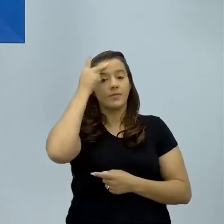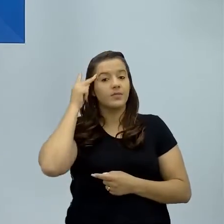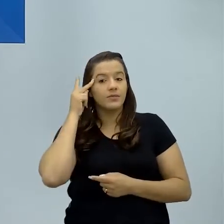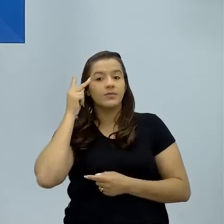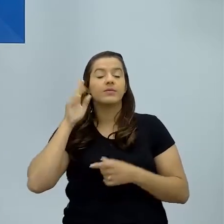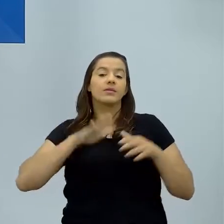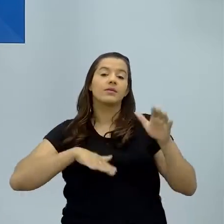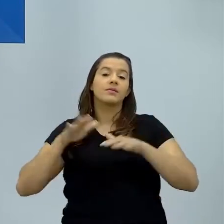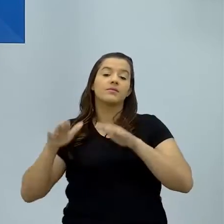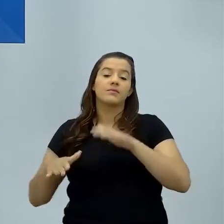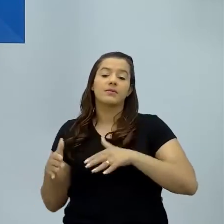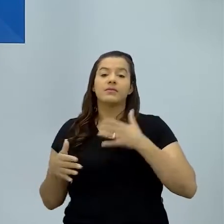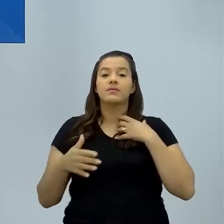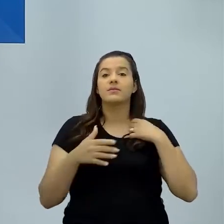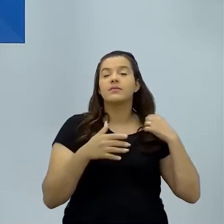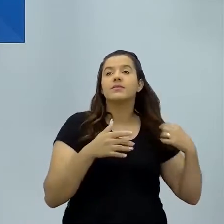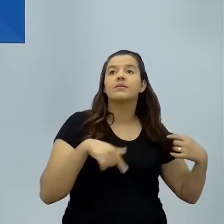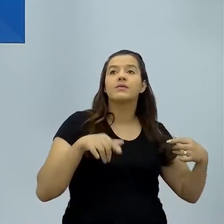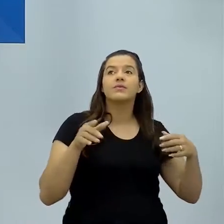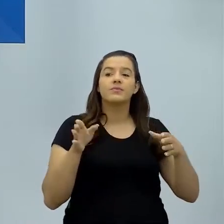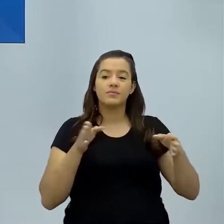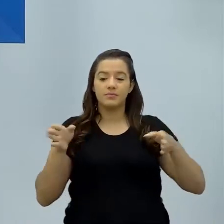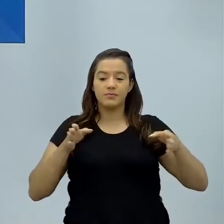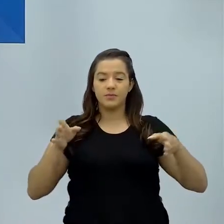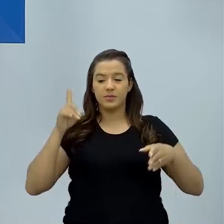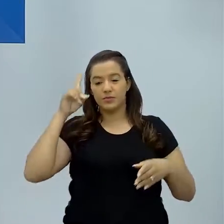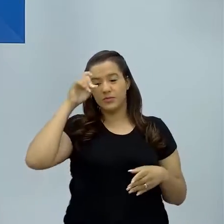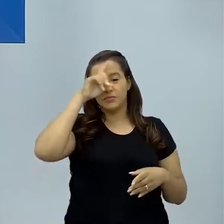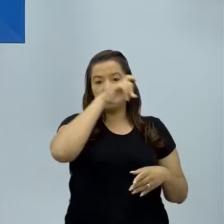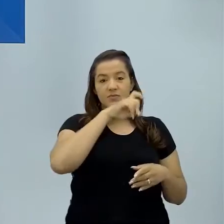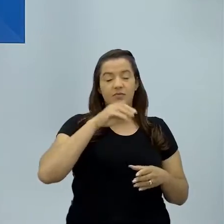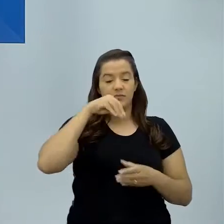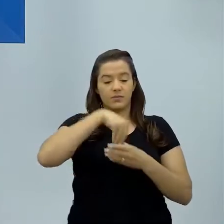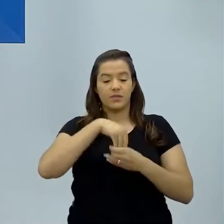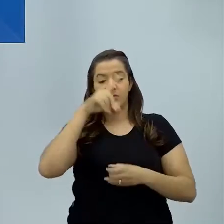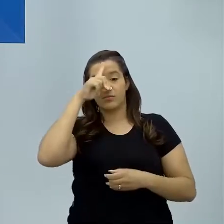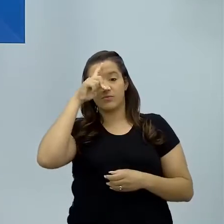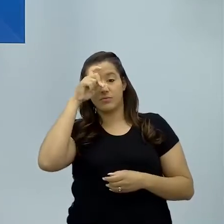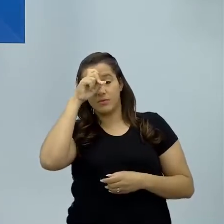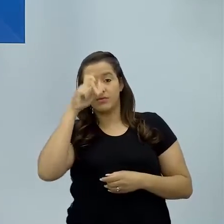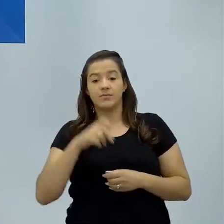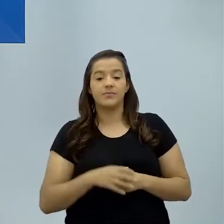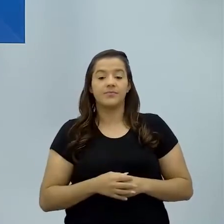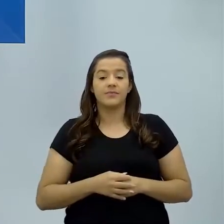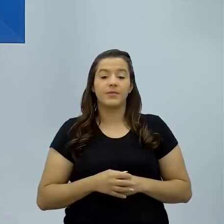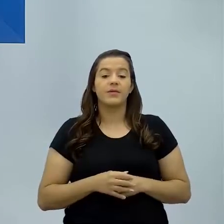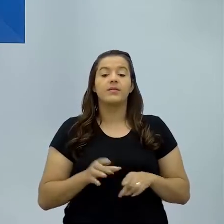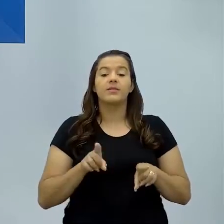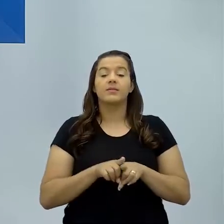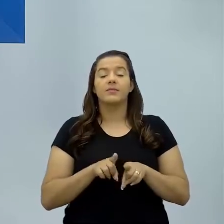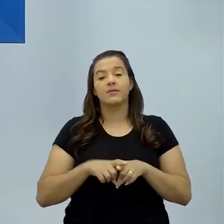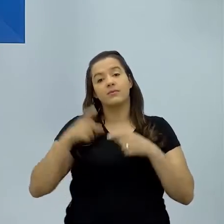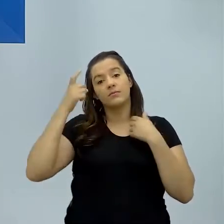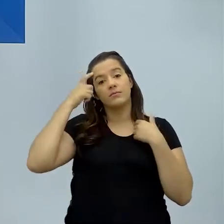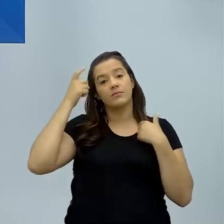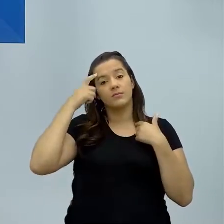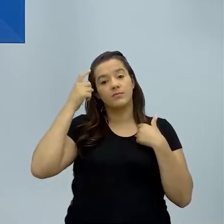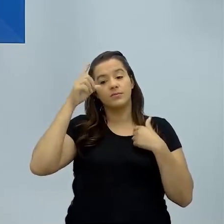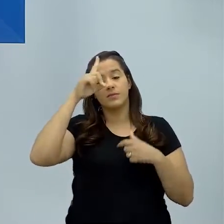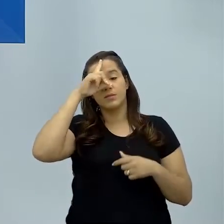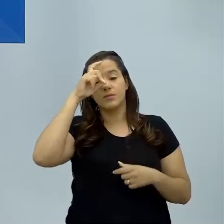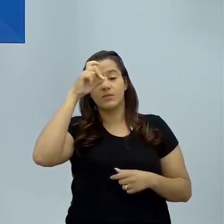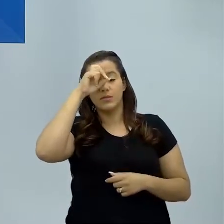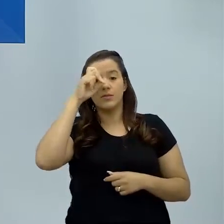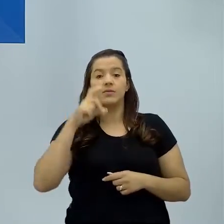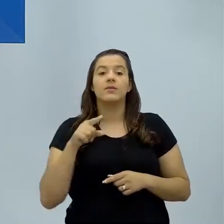às vezes, passando por momentos de dificuldade no hospital. Além disso, quando a gente pensa no ambiente hospitalar, né, a